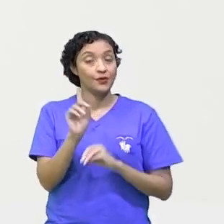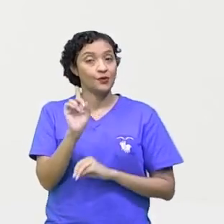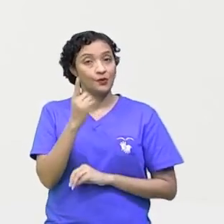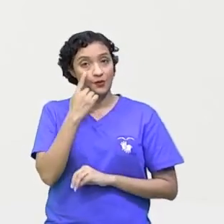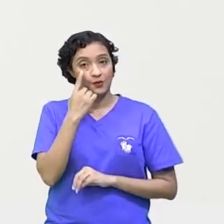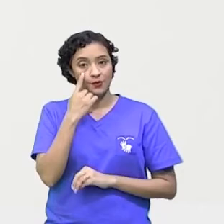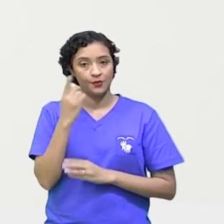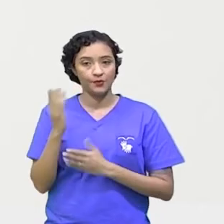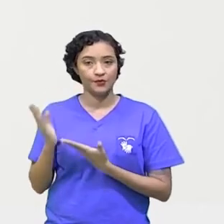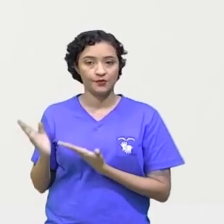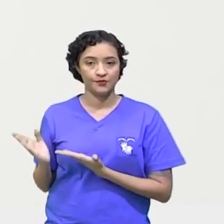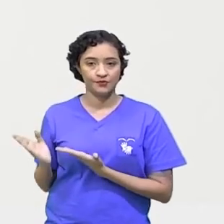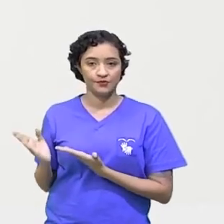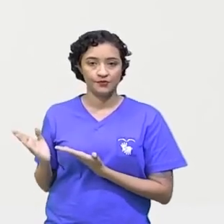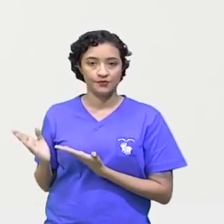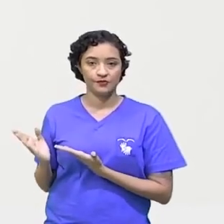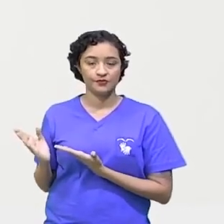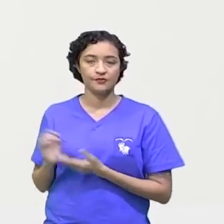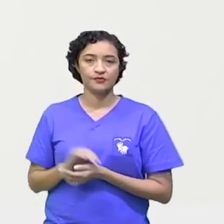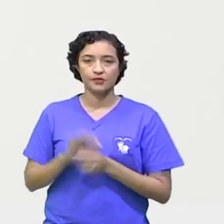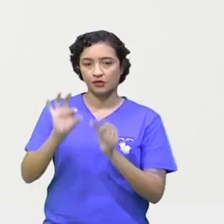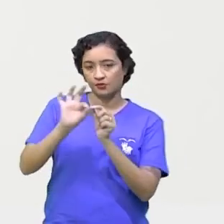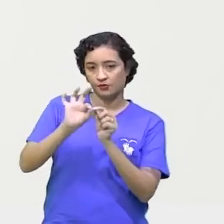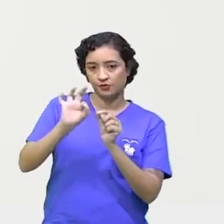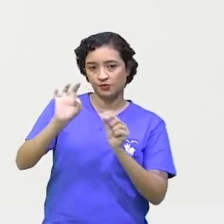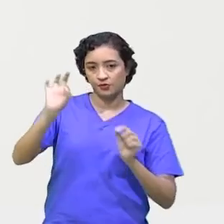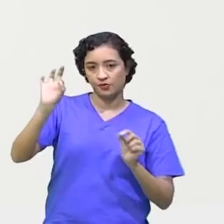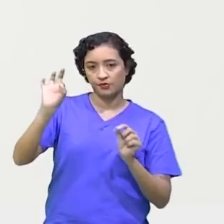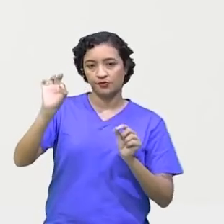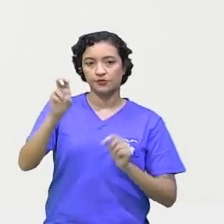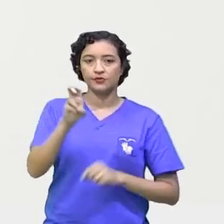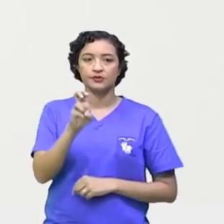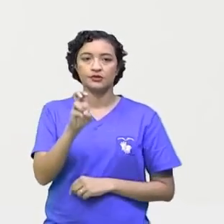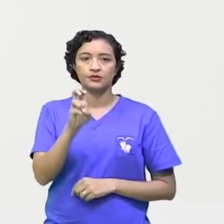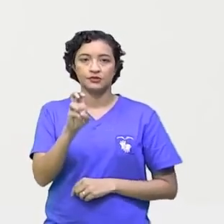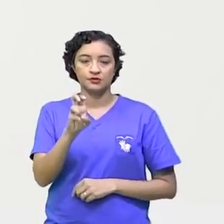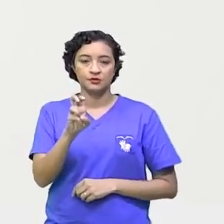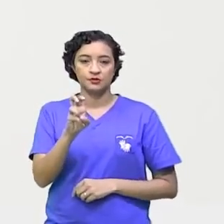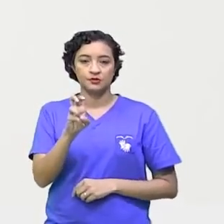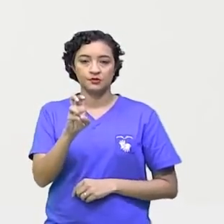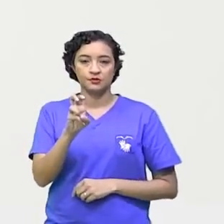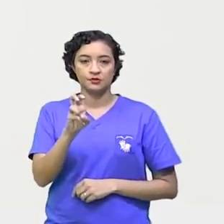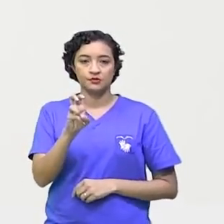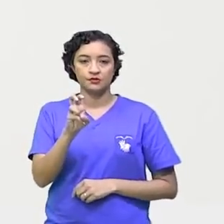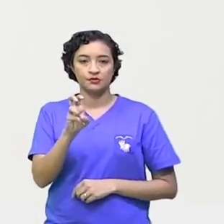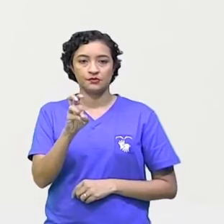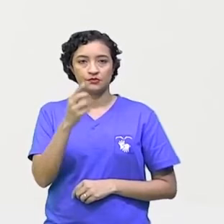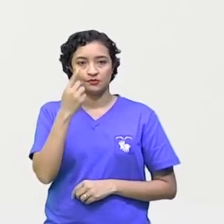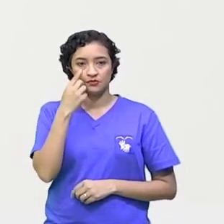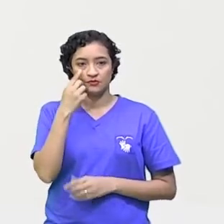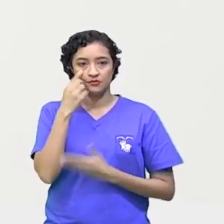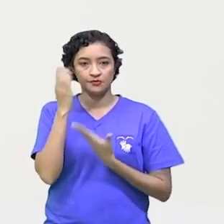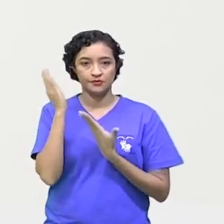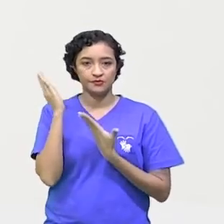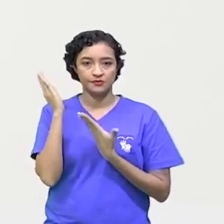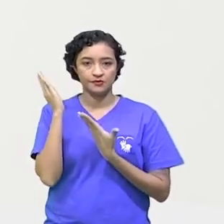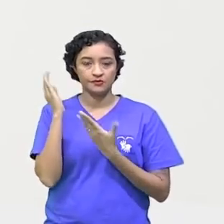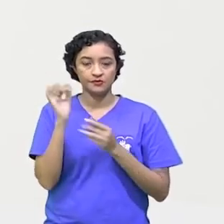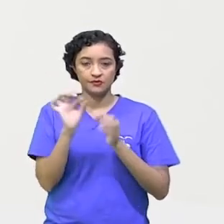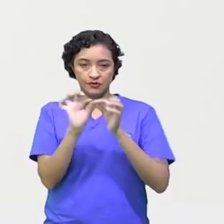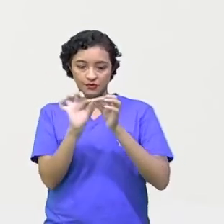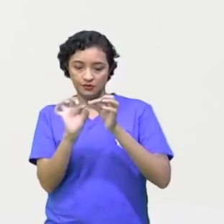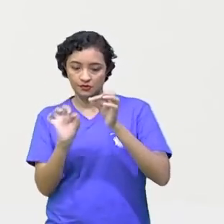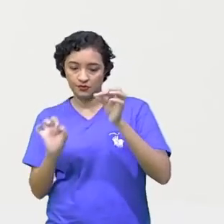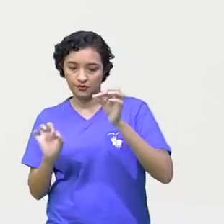aqui, ó, essa é a diagonal do retângulo, vale quanto? 5. Esse é o lado do retângulo menor, que vale